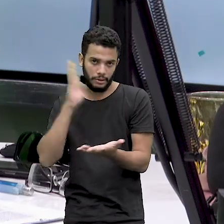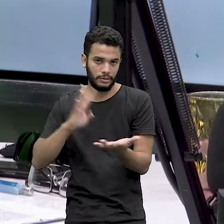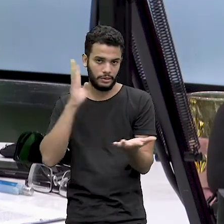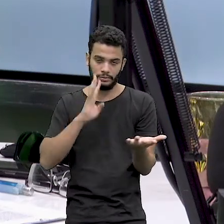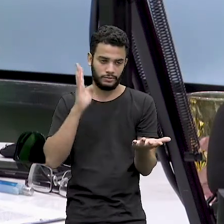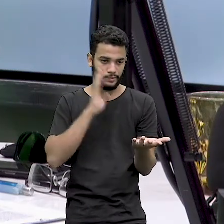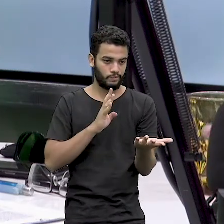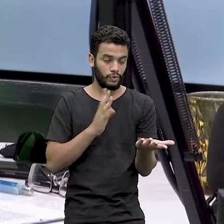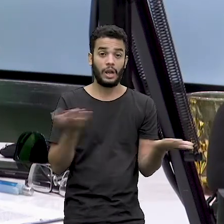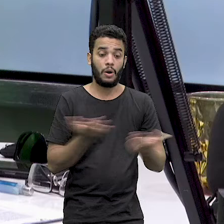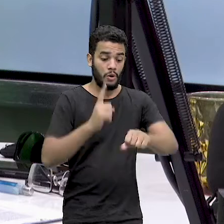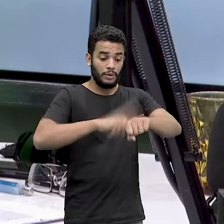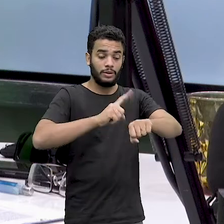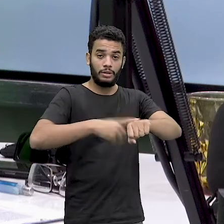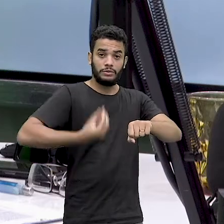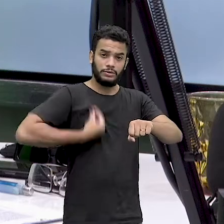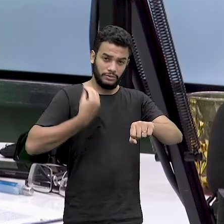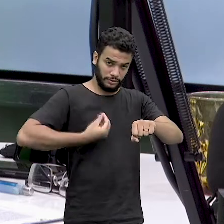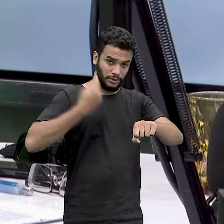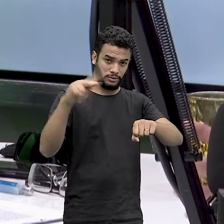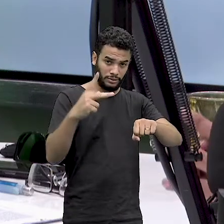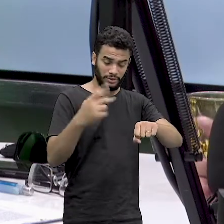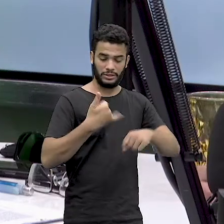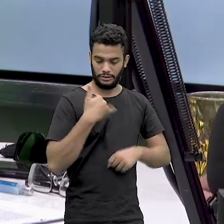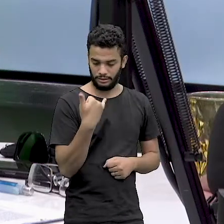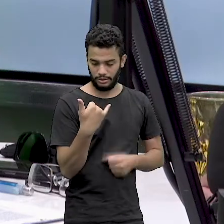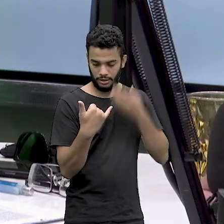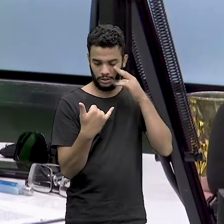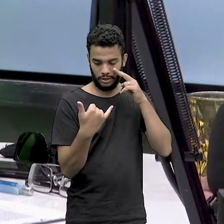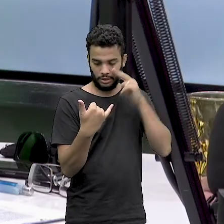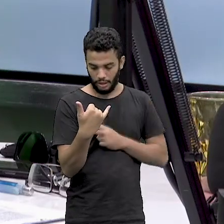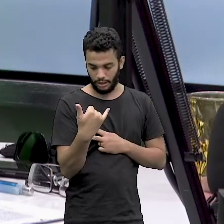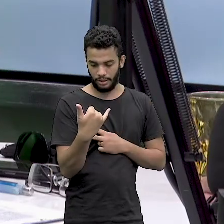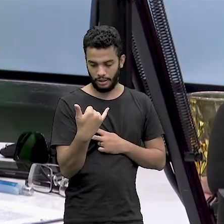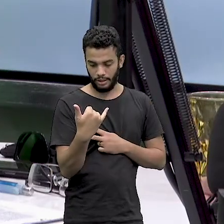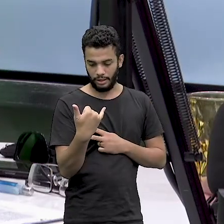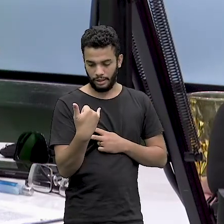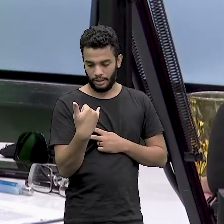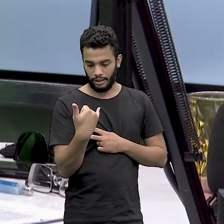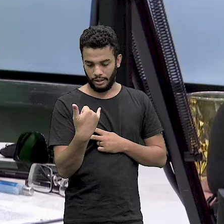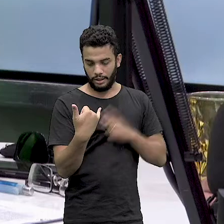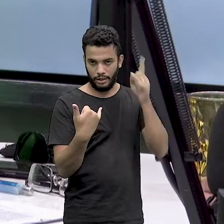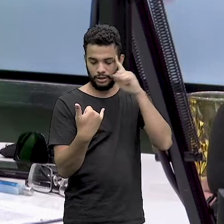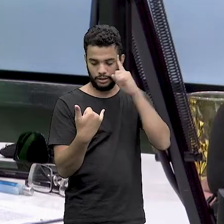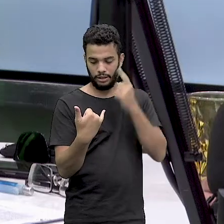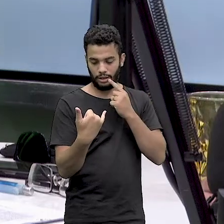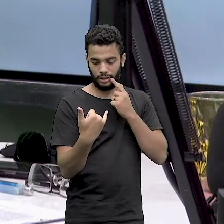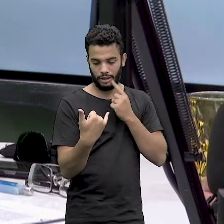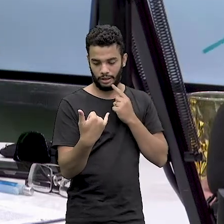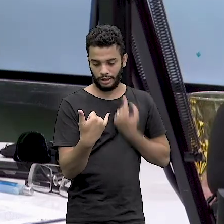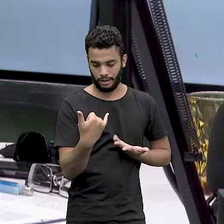seu tempo que você está gastando no celular, no computador, né? Pense como você vai sobreviver com isso no